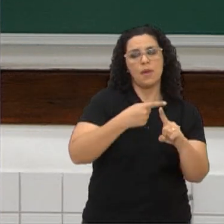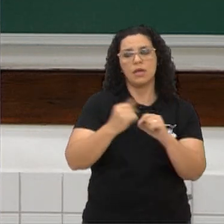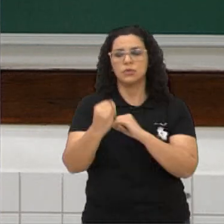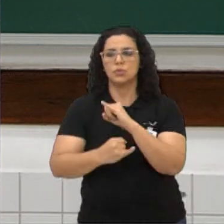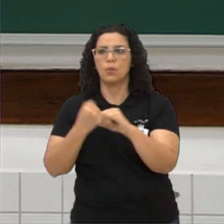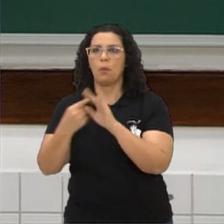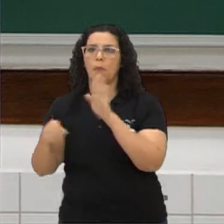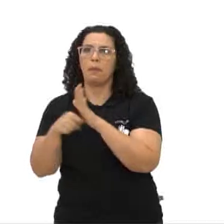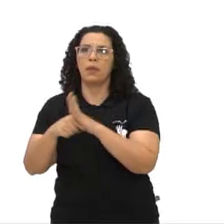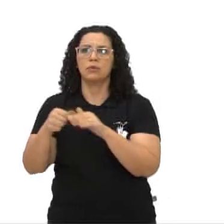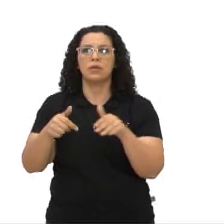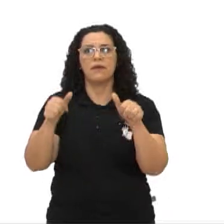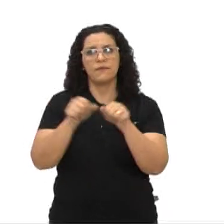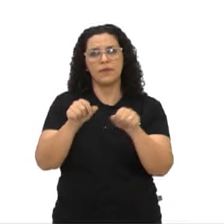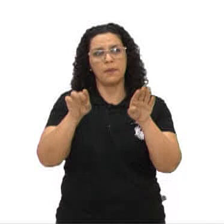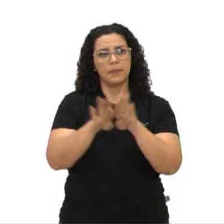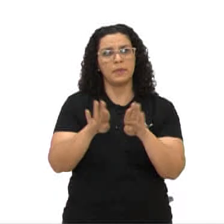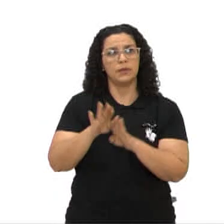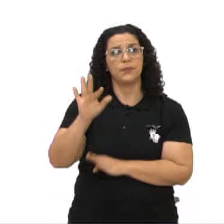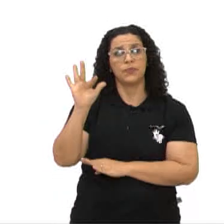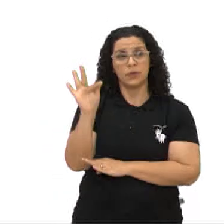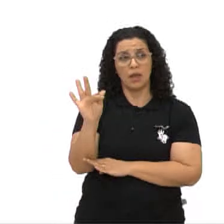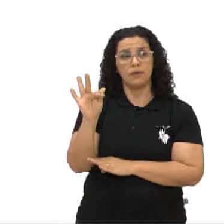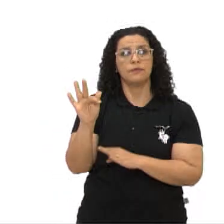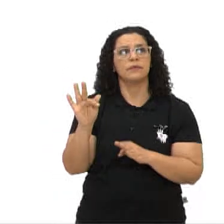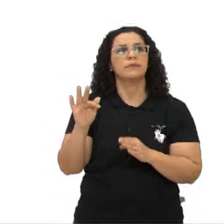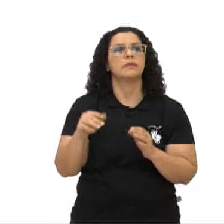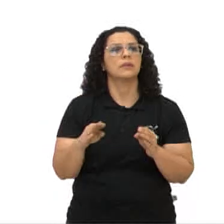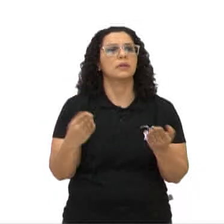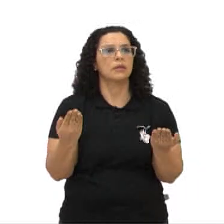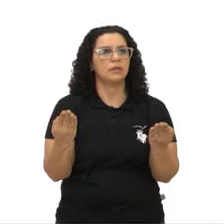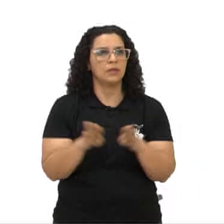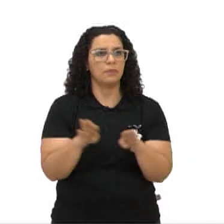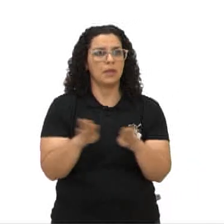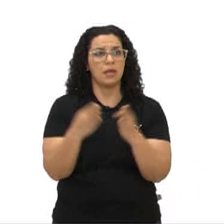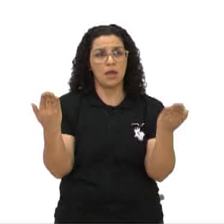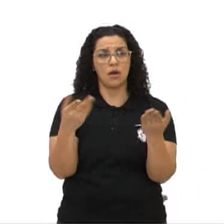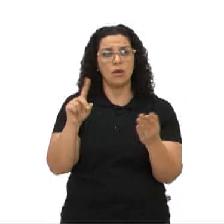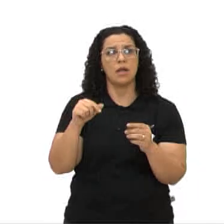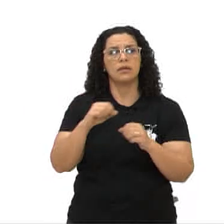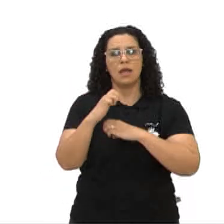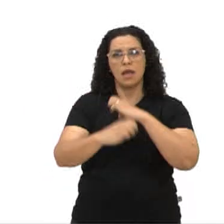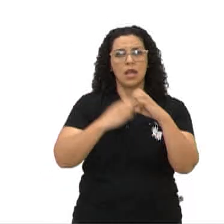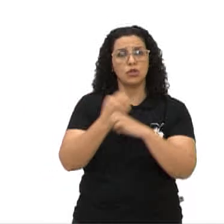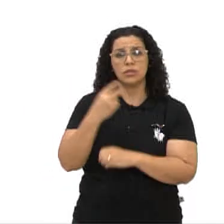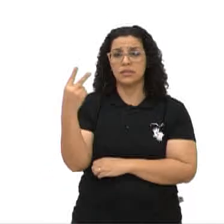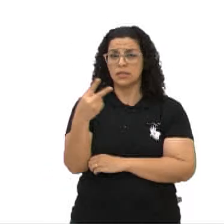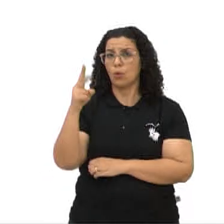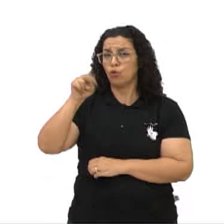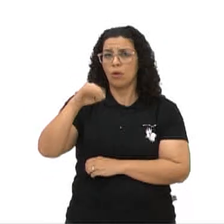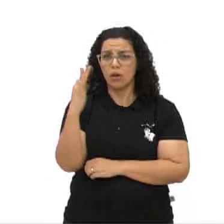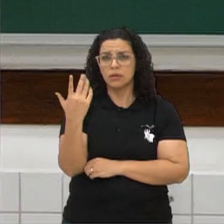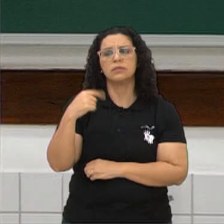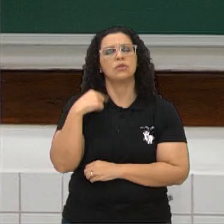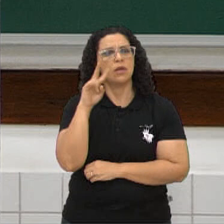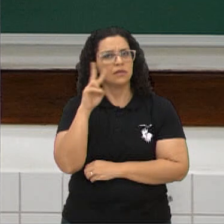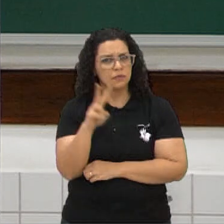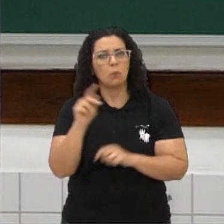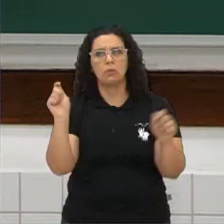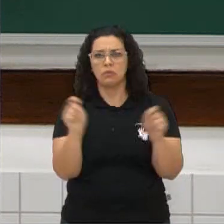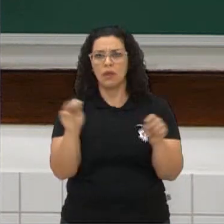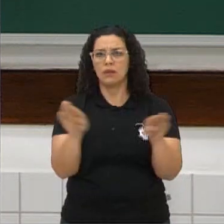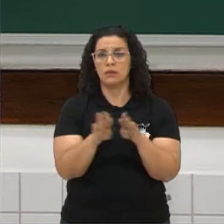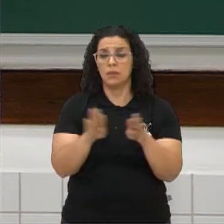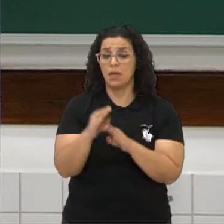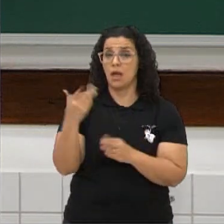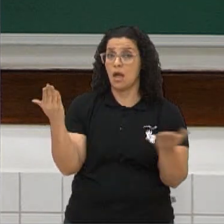primeiro. E F, numa eletrólise ígnea, nunca ocorre reações secundárias. Falso. A gente viu ali, no